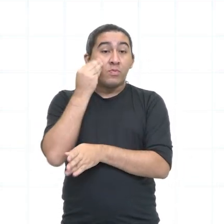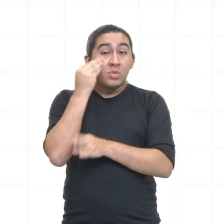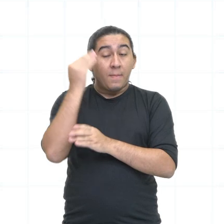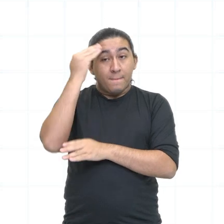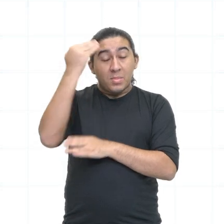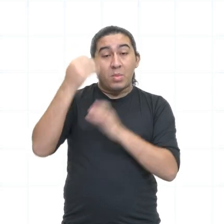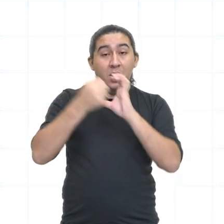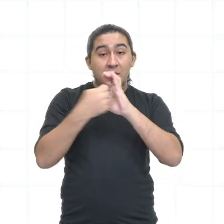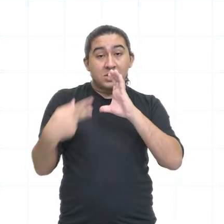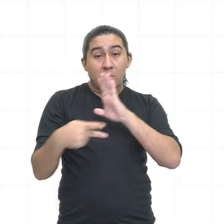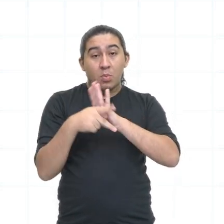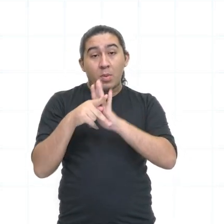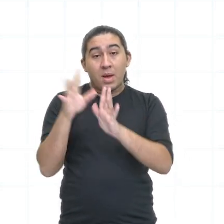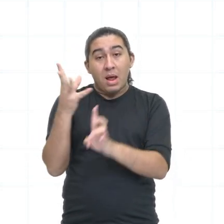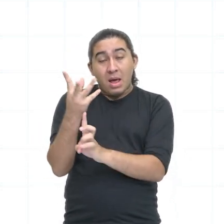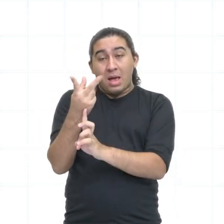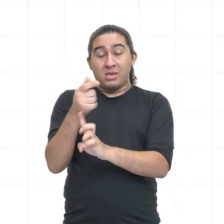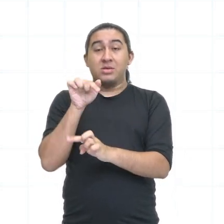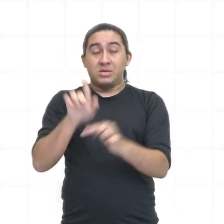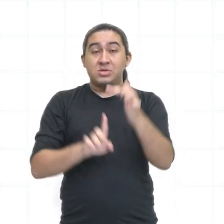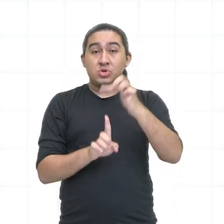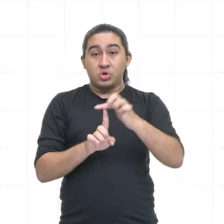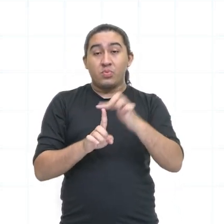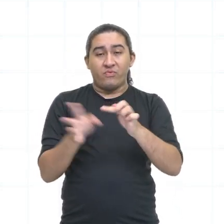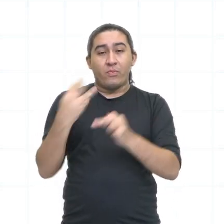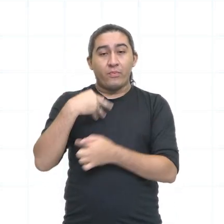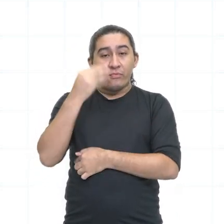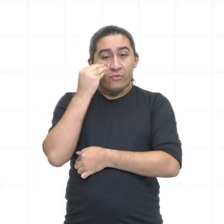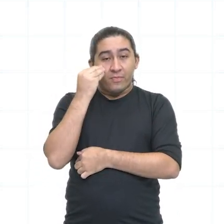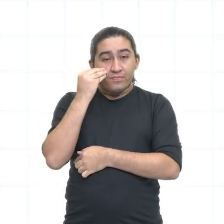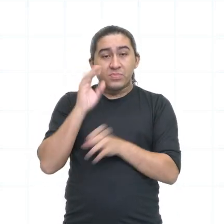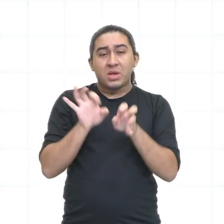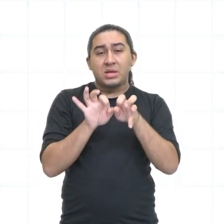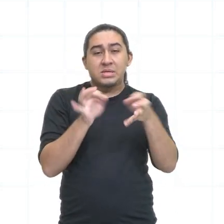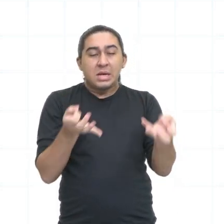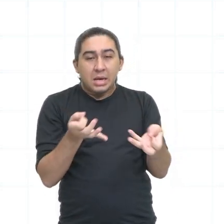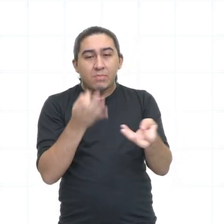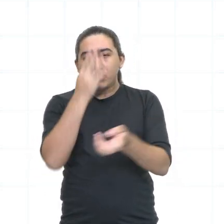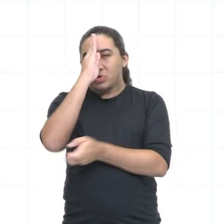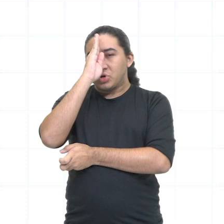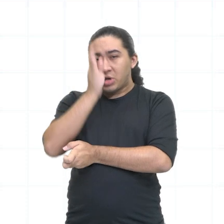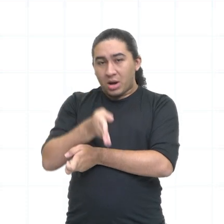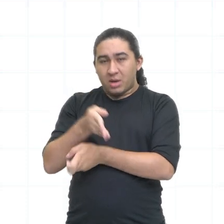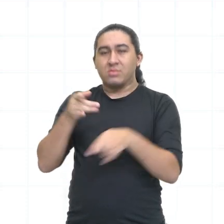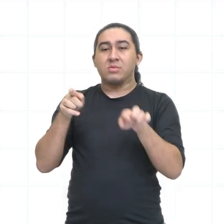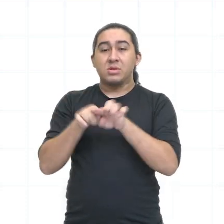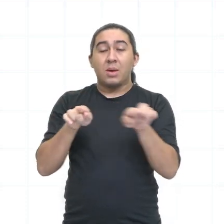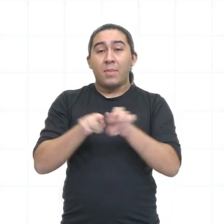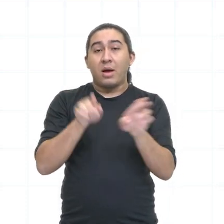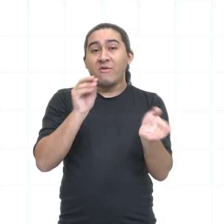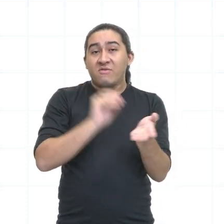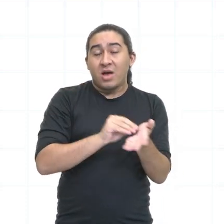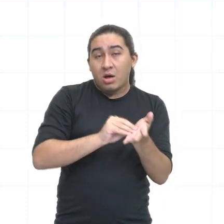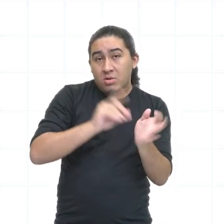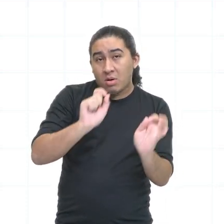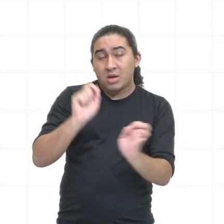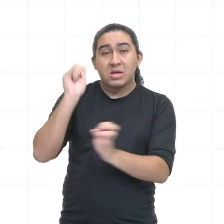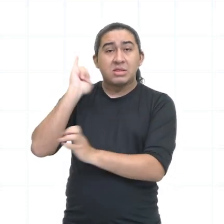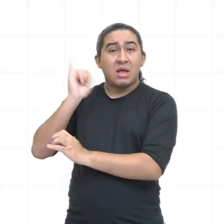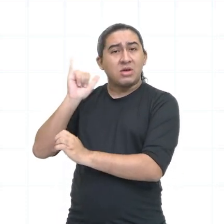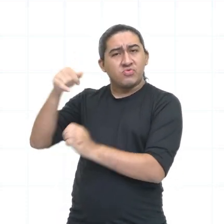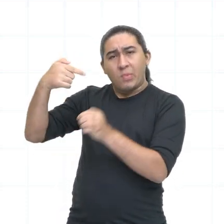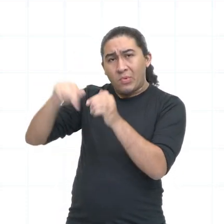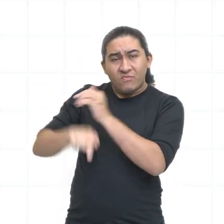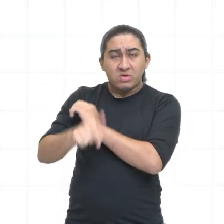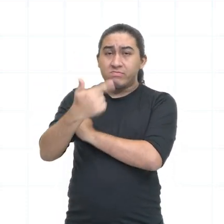características da arte minimalista. Simplicidade, objetividade e ausência de narrativa. Ou seja,